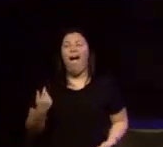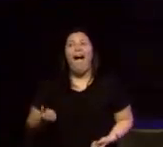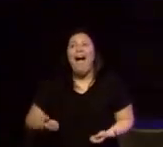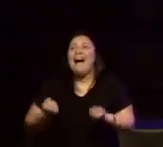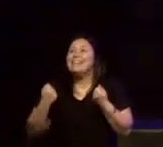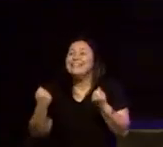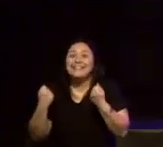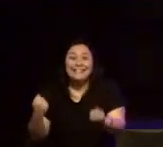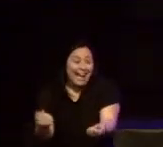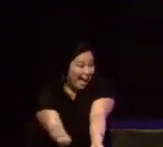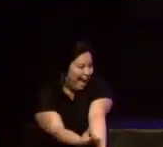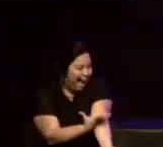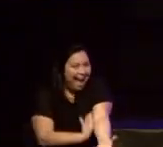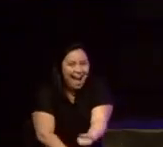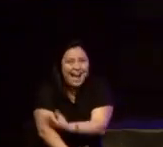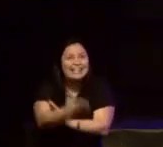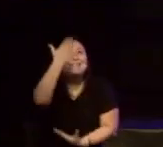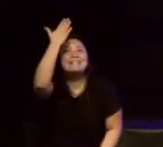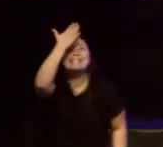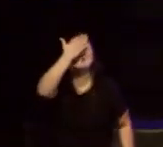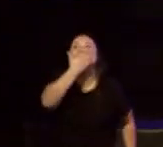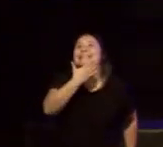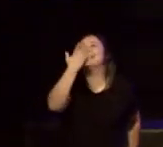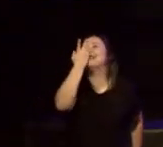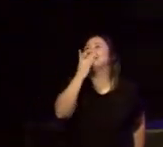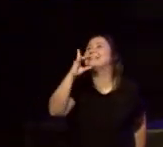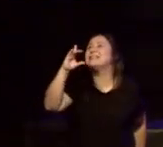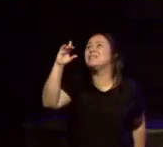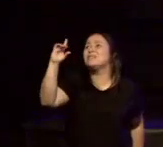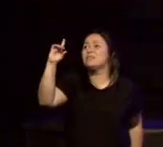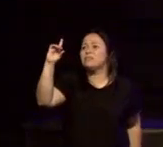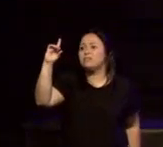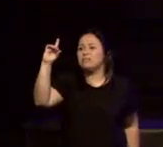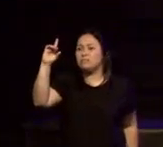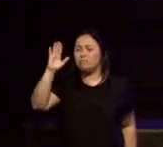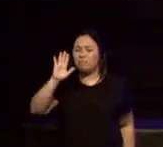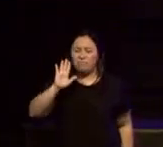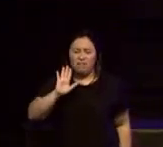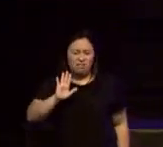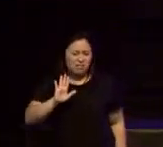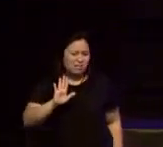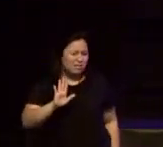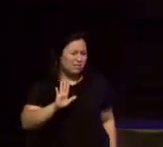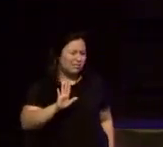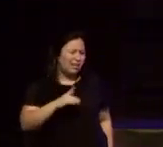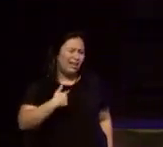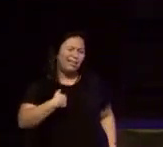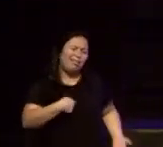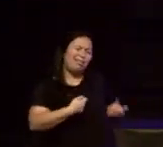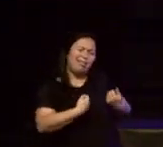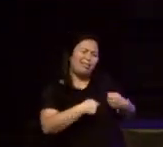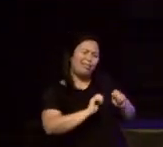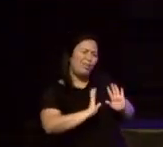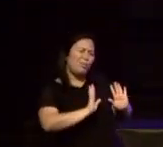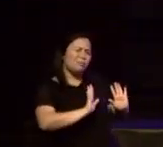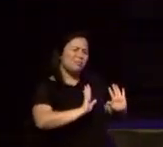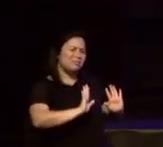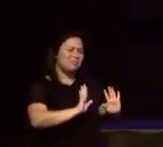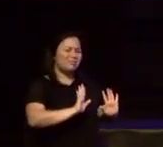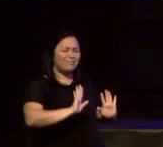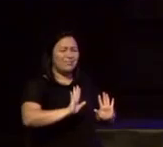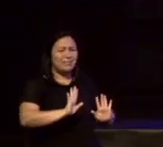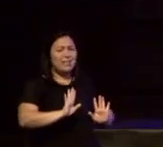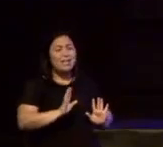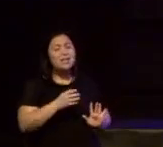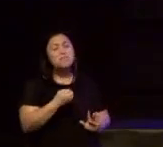Deus. Mas elas começaram a dar licença a si mesmas, dizendo, não precisa tanto assim. Congregar é